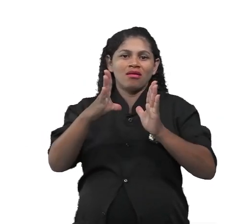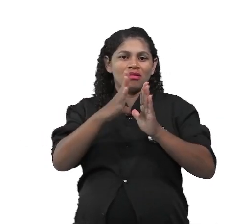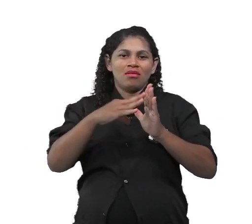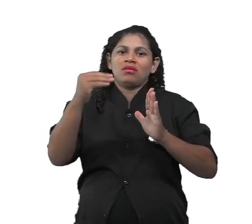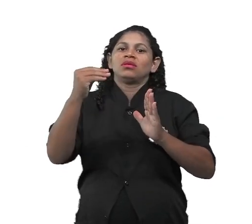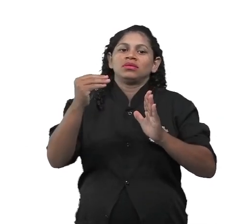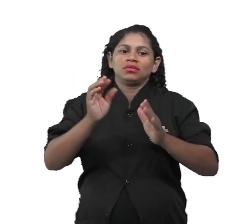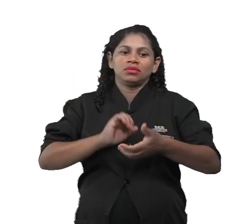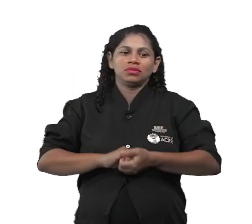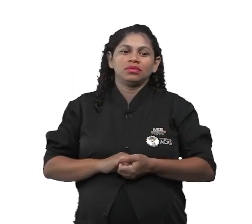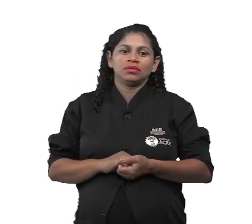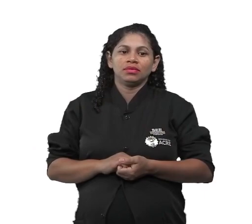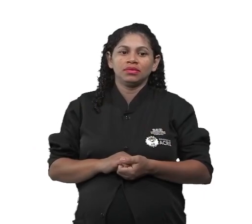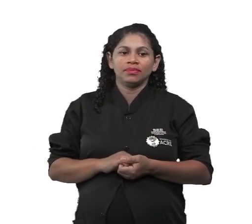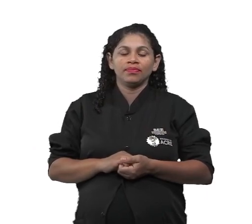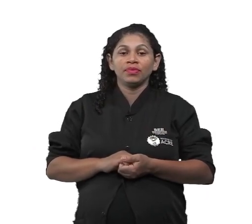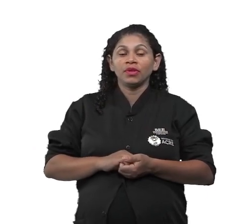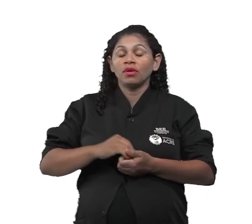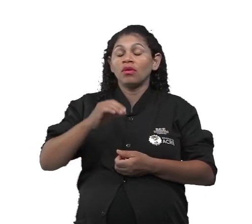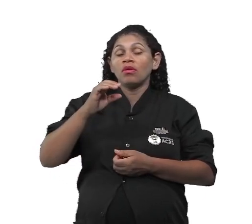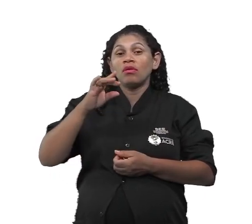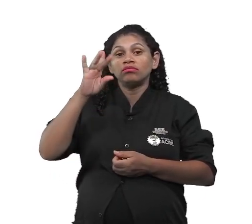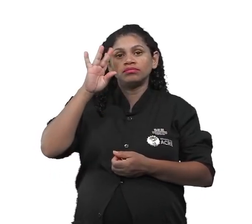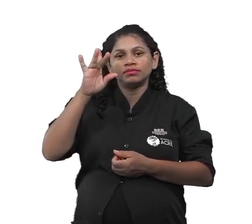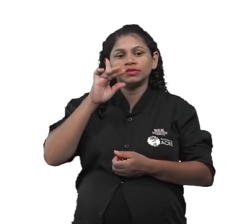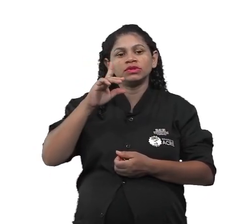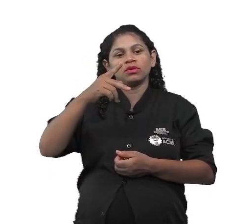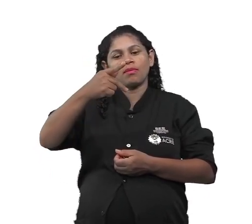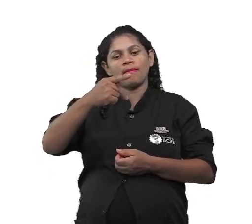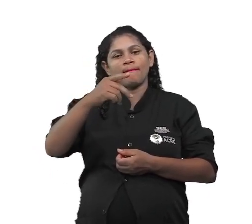deixa eu tentar fazer um desenho bonitinho aqui.